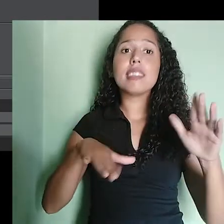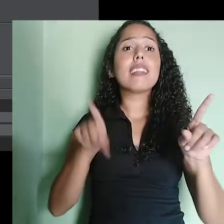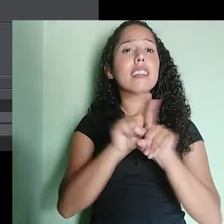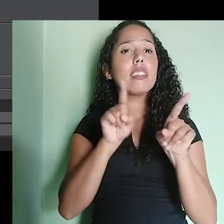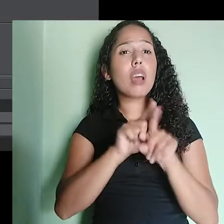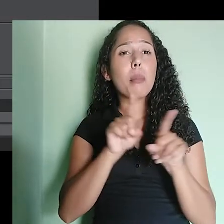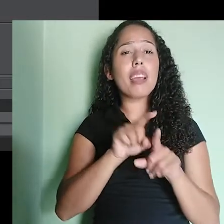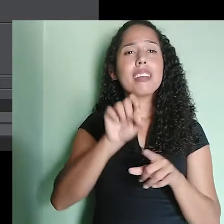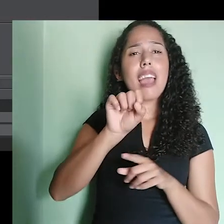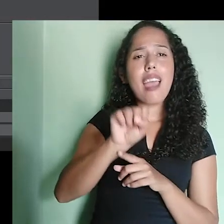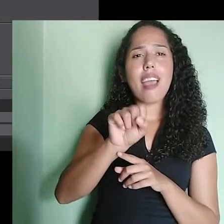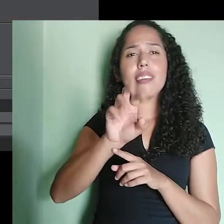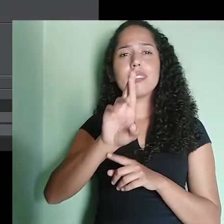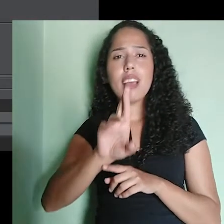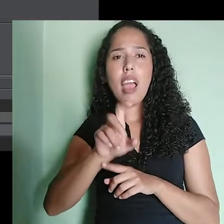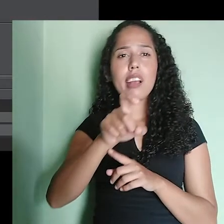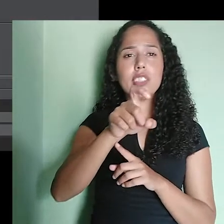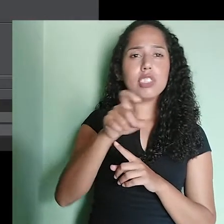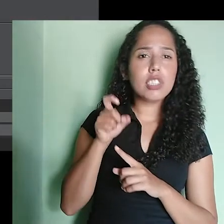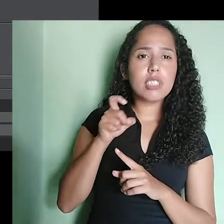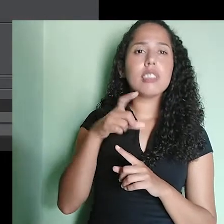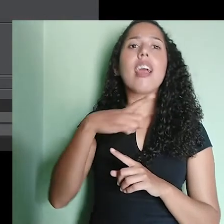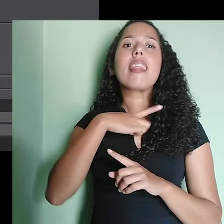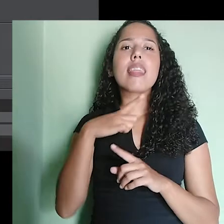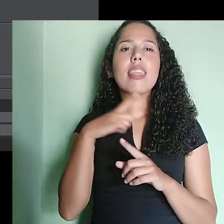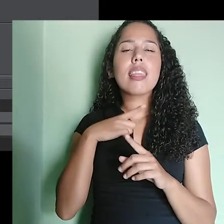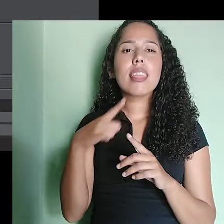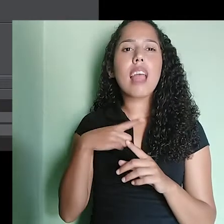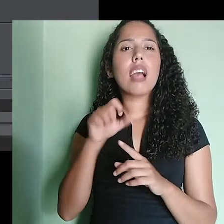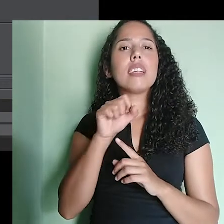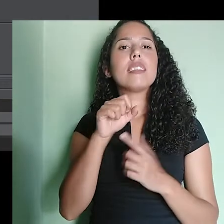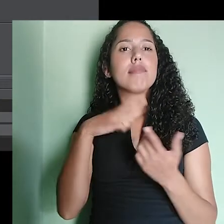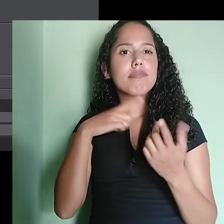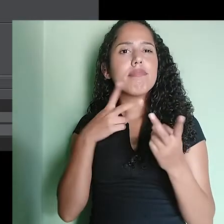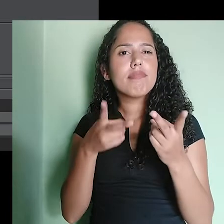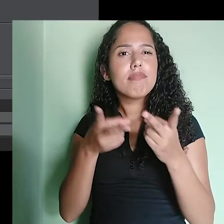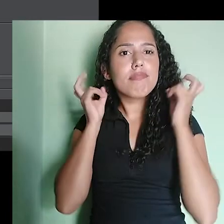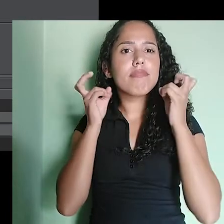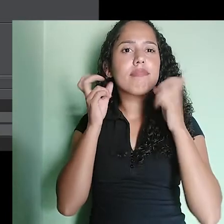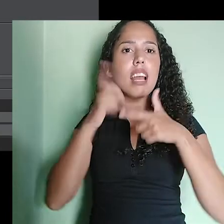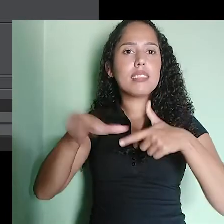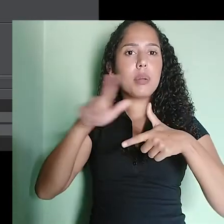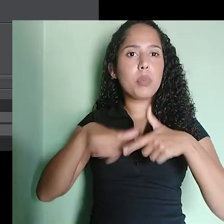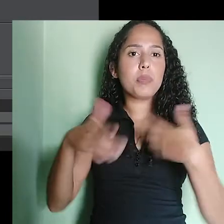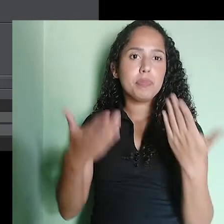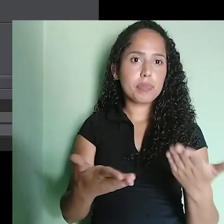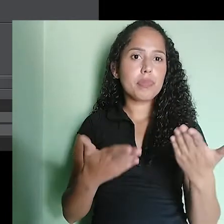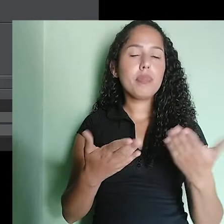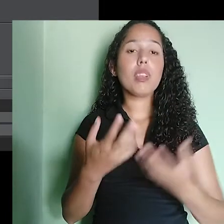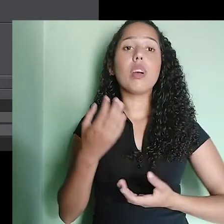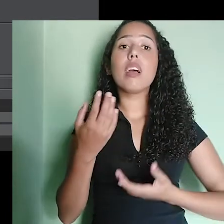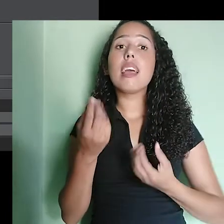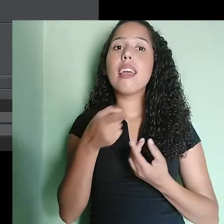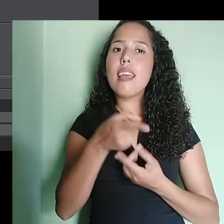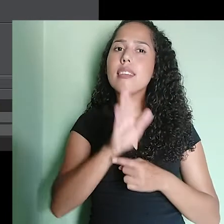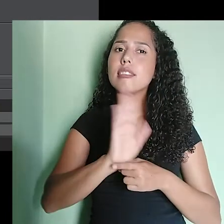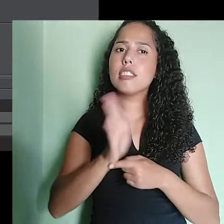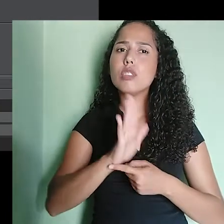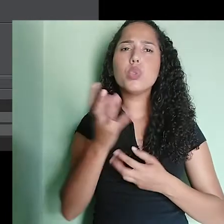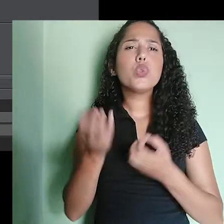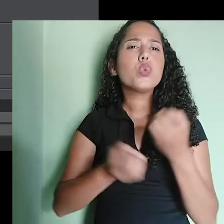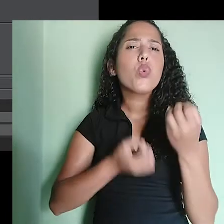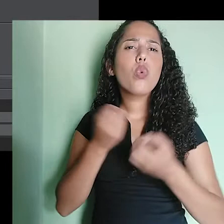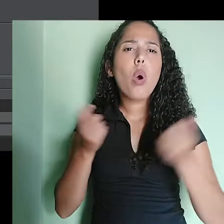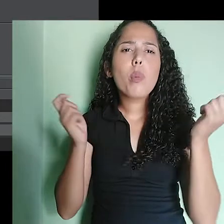S, R, X, esse problema fica muito perceptível na gravação. Nesse vídeo, eu vou te ensinar a